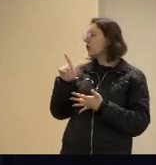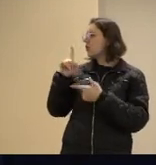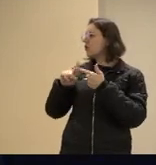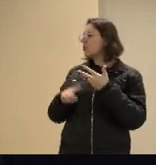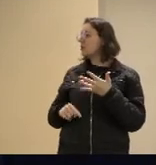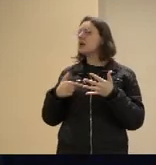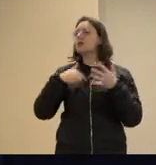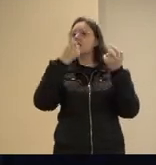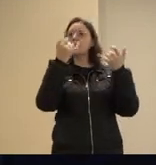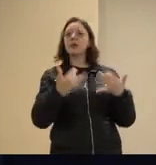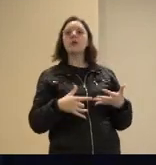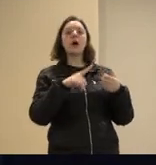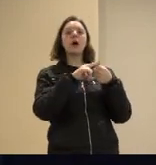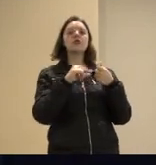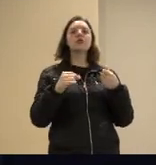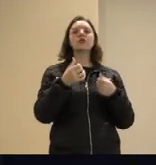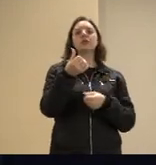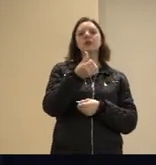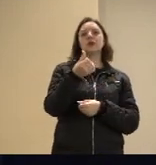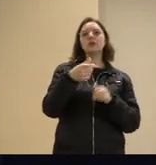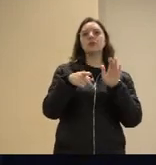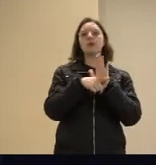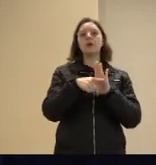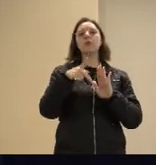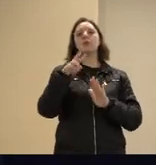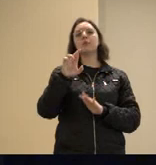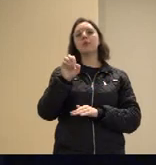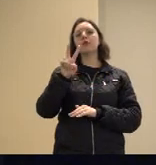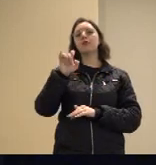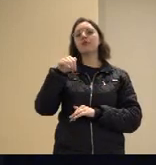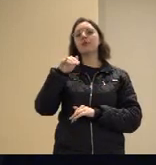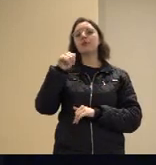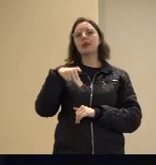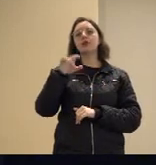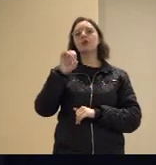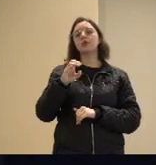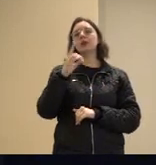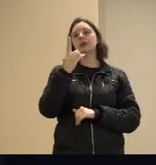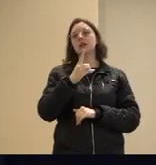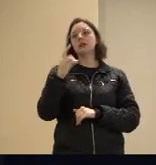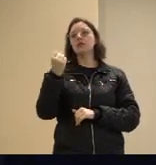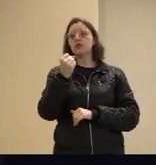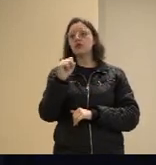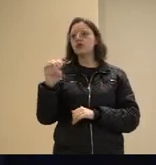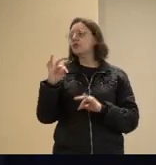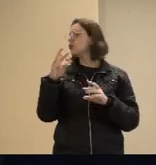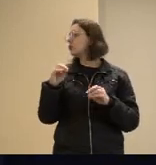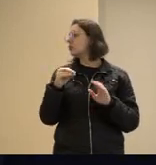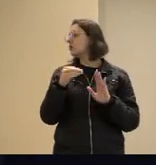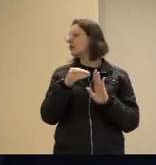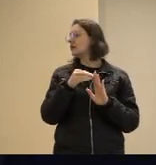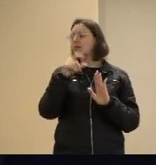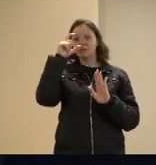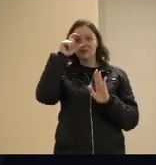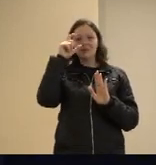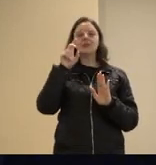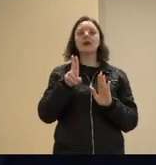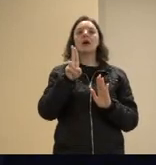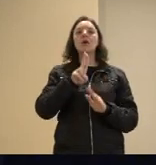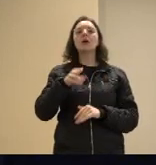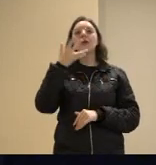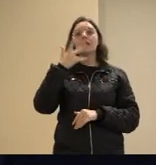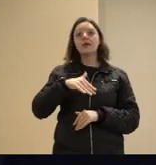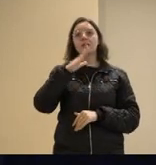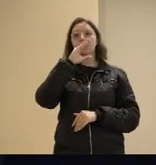Artigo 6º do provimento 118. Nos casos... A idade chegou. Nos casos de crianças e